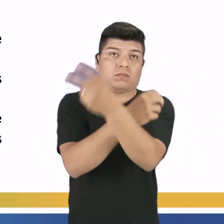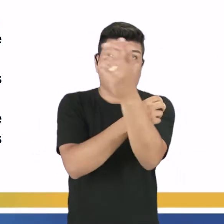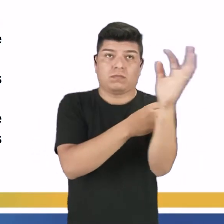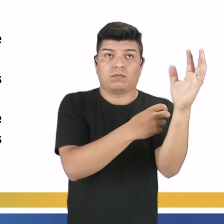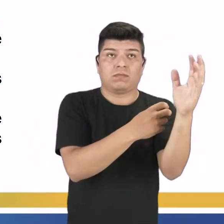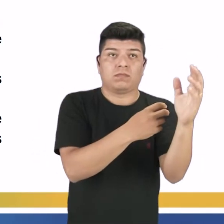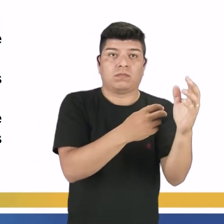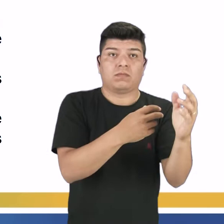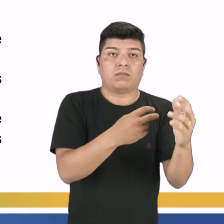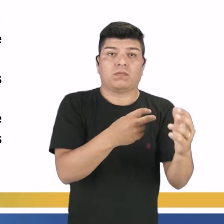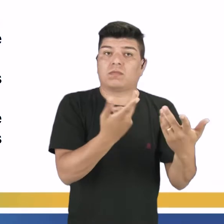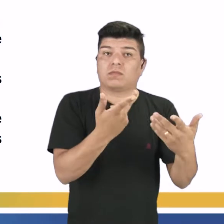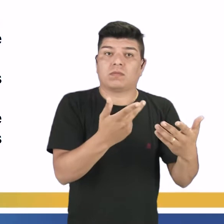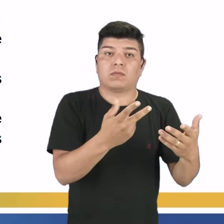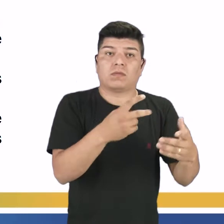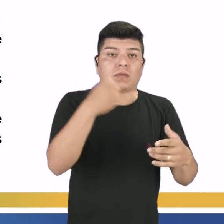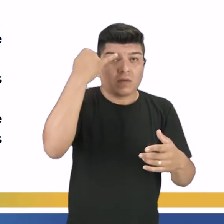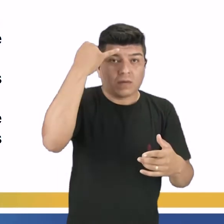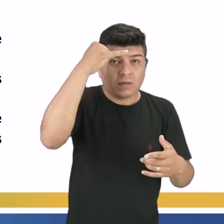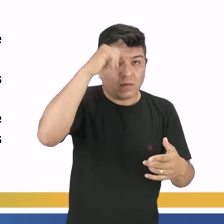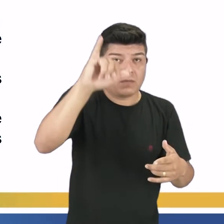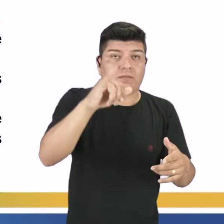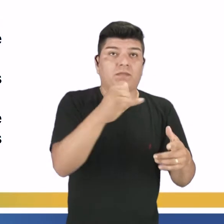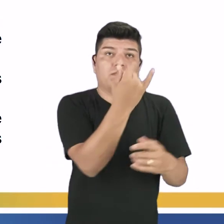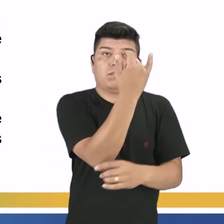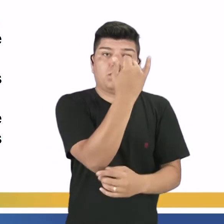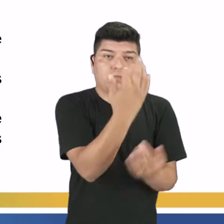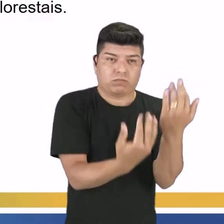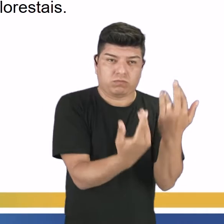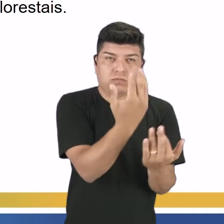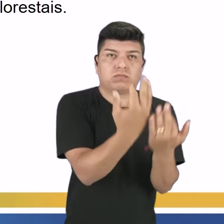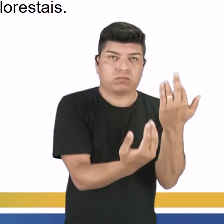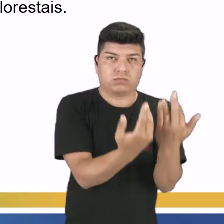queimadas acidentais e prevenir incêndios.